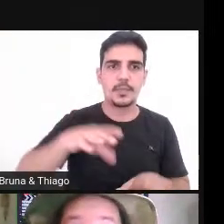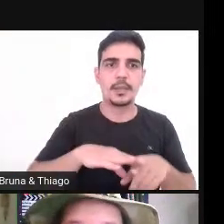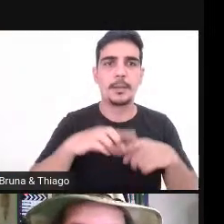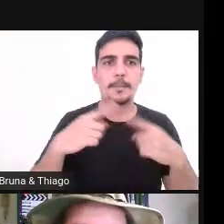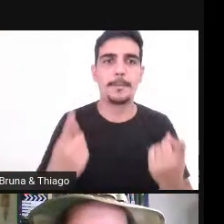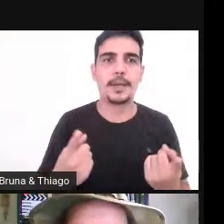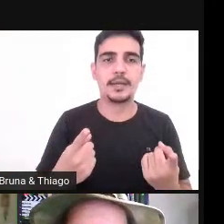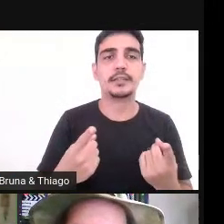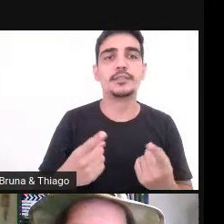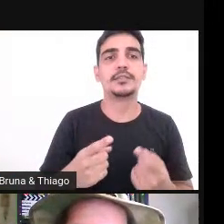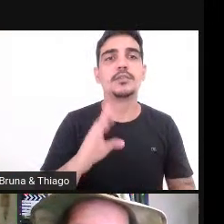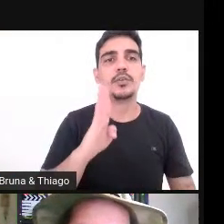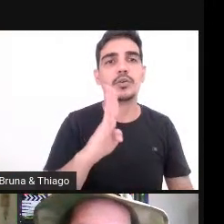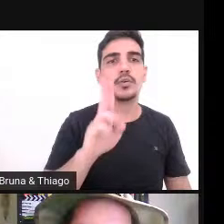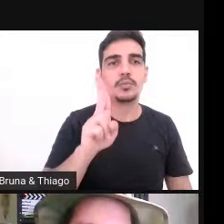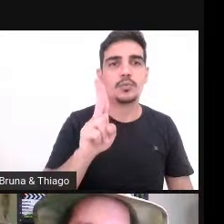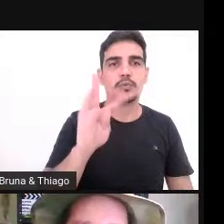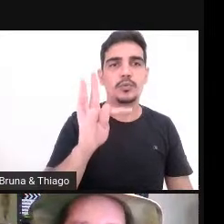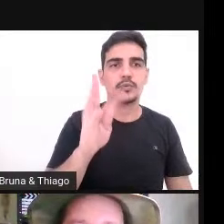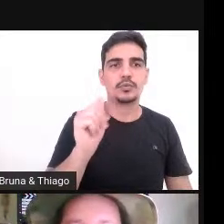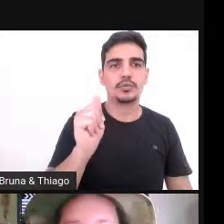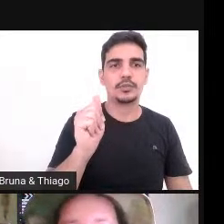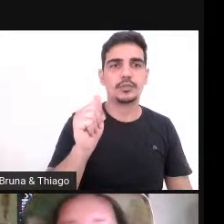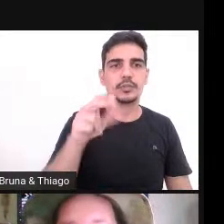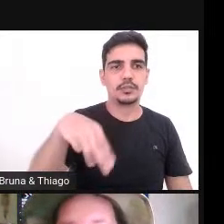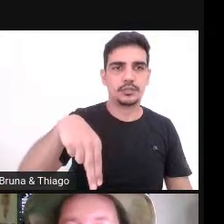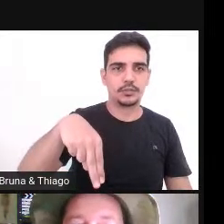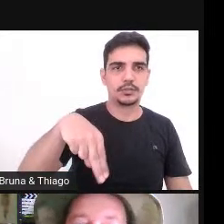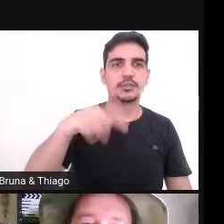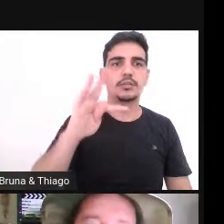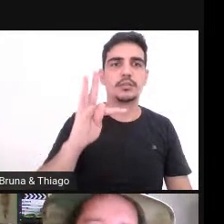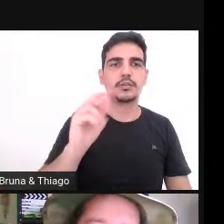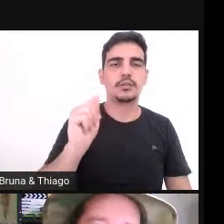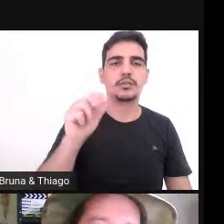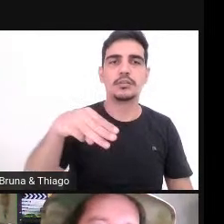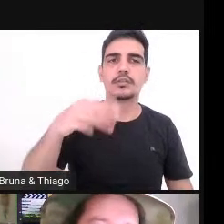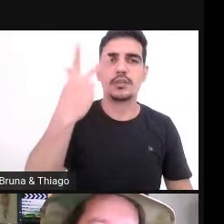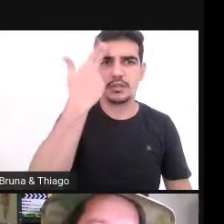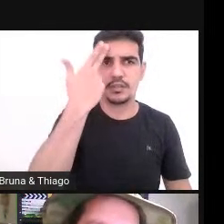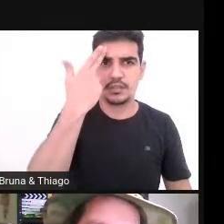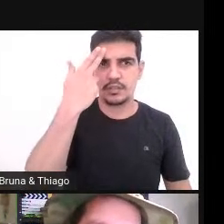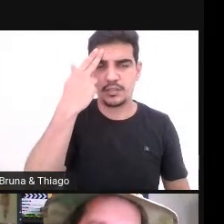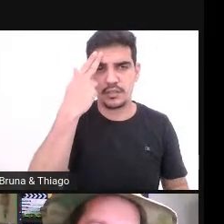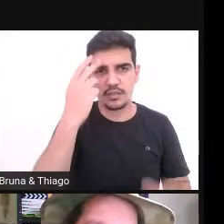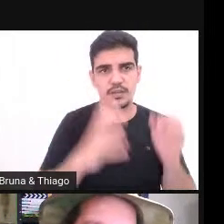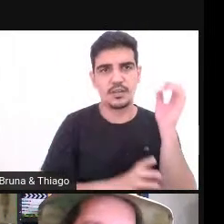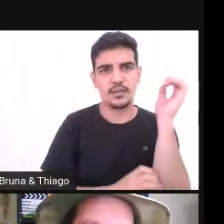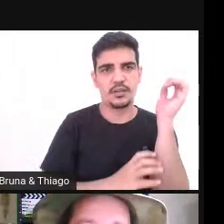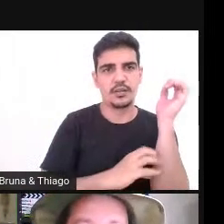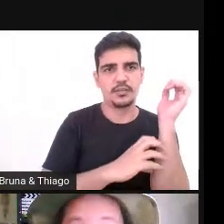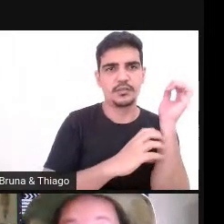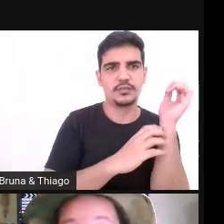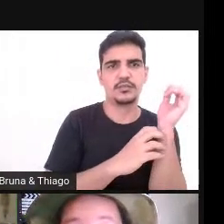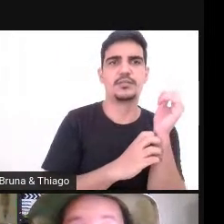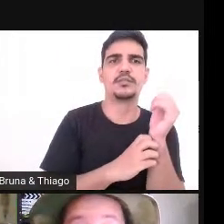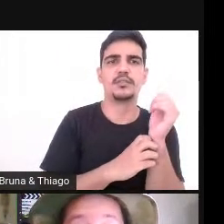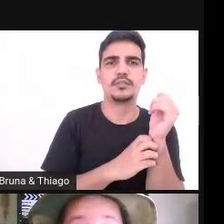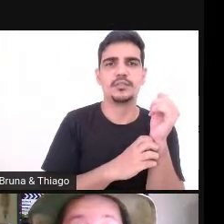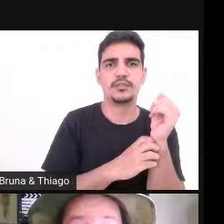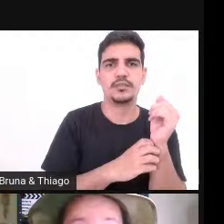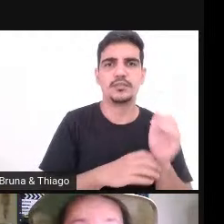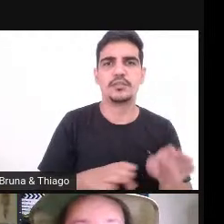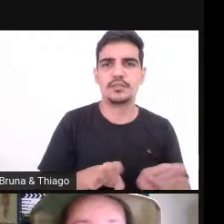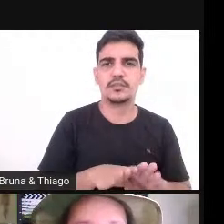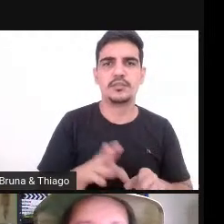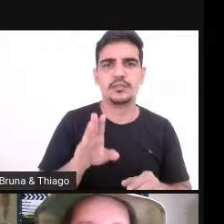Instituto Butantan. Aí, ó, soro antiescorpiônico, antiracnídico, aranhas, tá vendo? Soro antibotrópico, pentavalente antilaquético, que é o